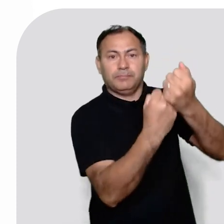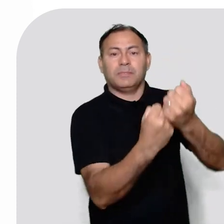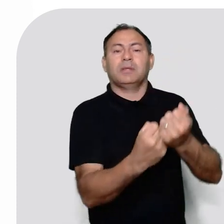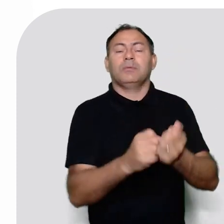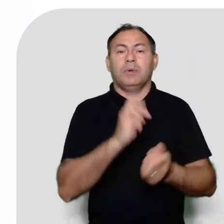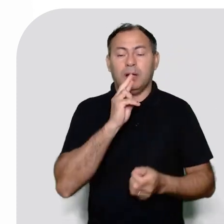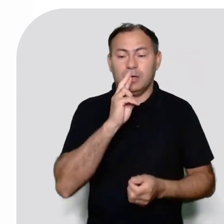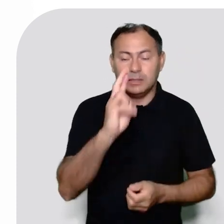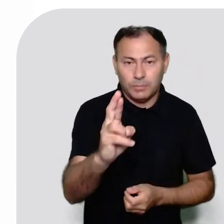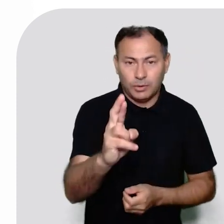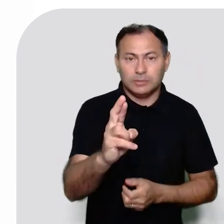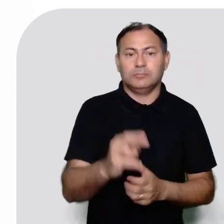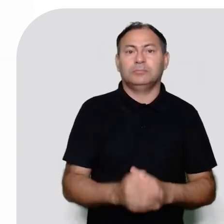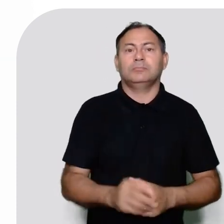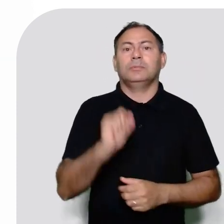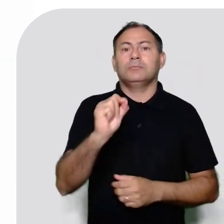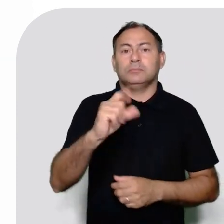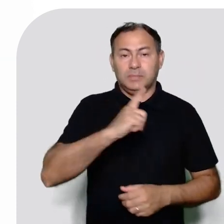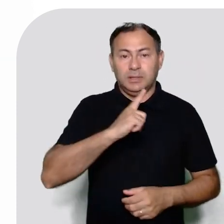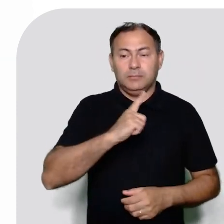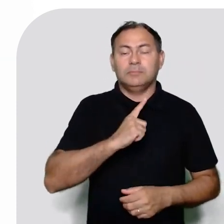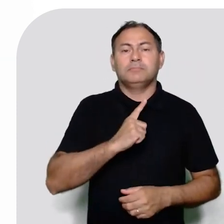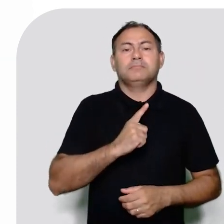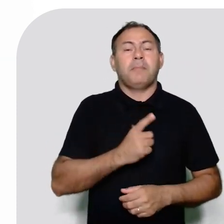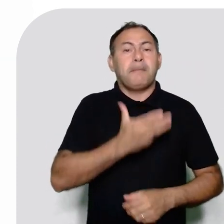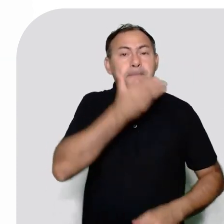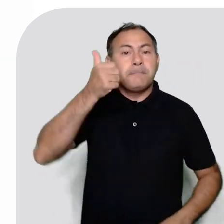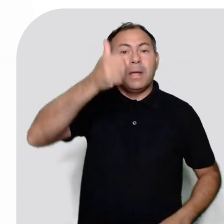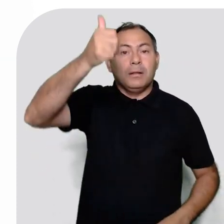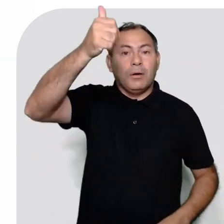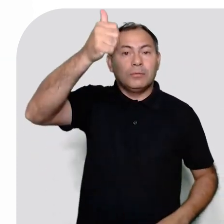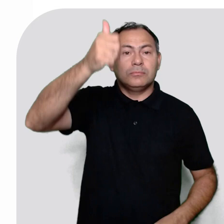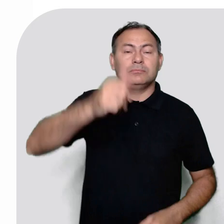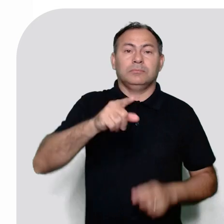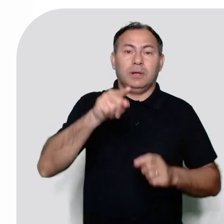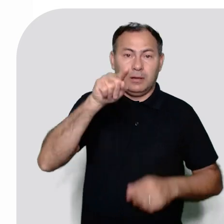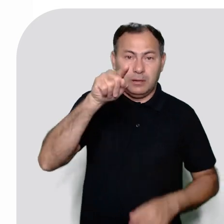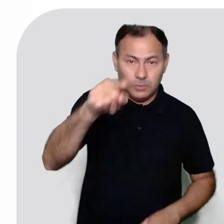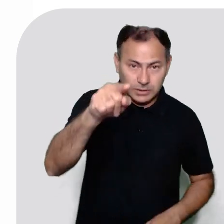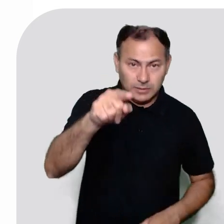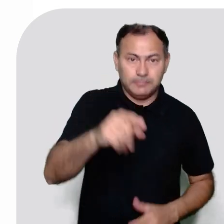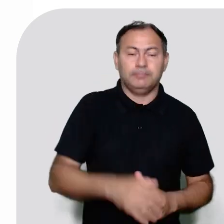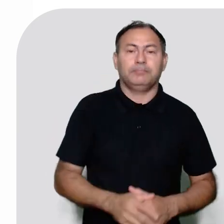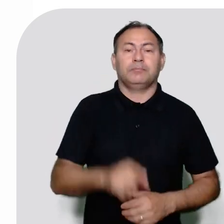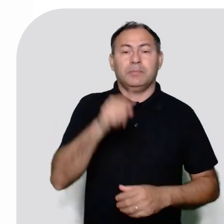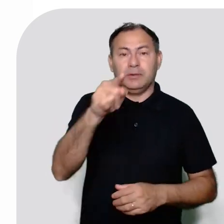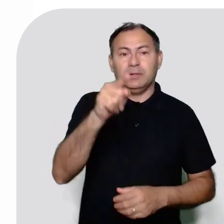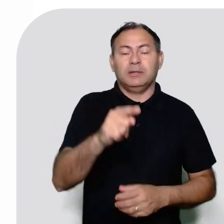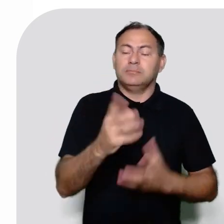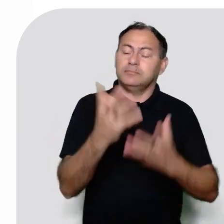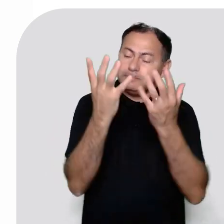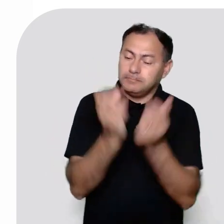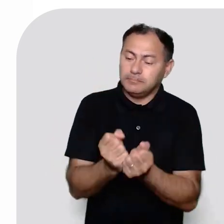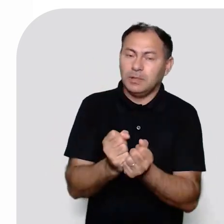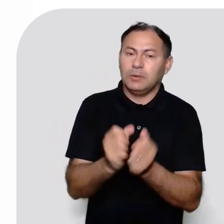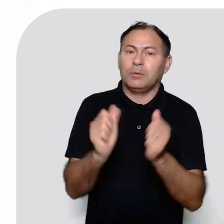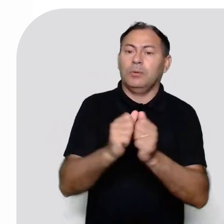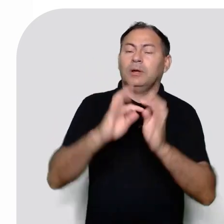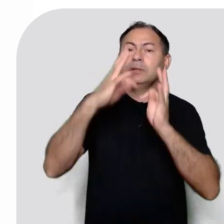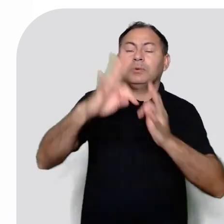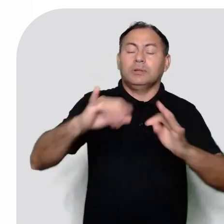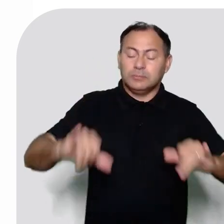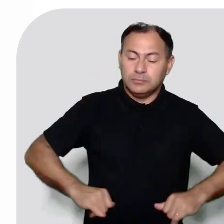uma resposta e o que temos de melhor a você, para você lidar com